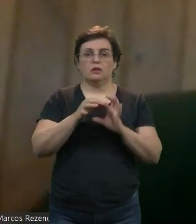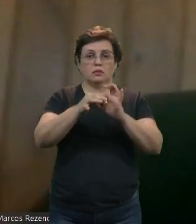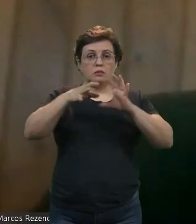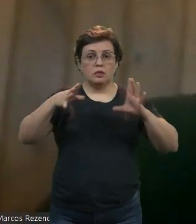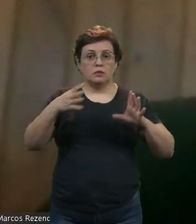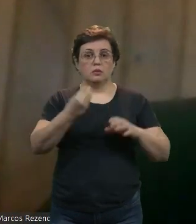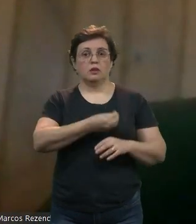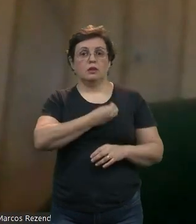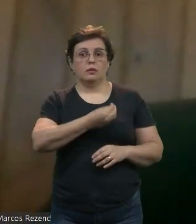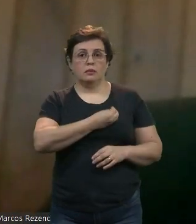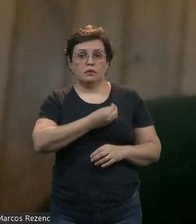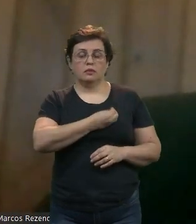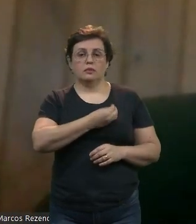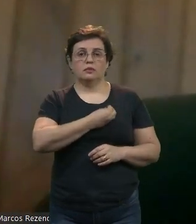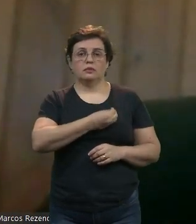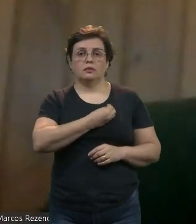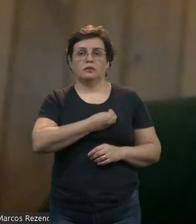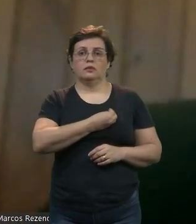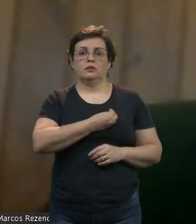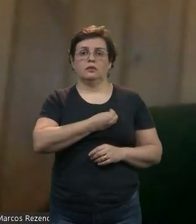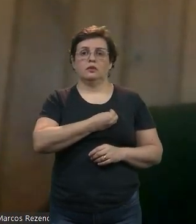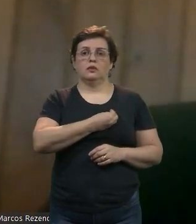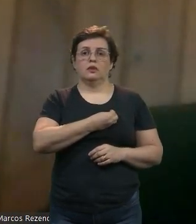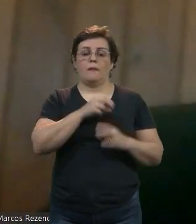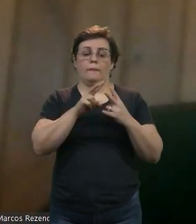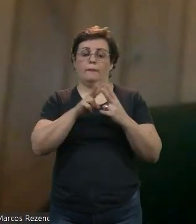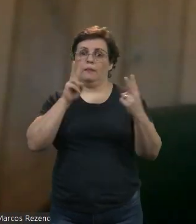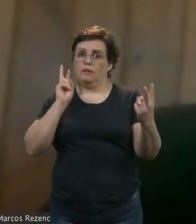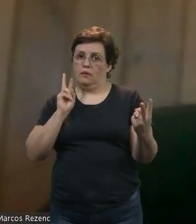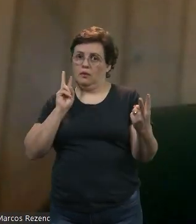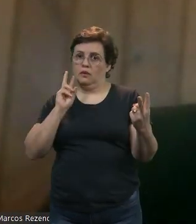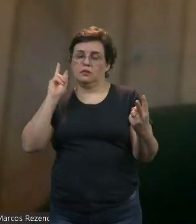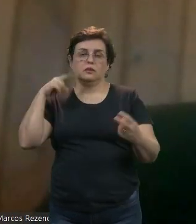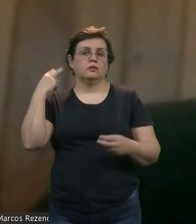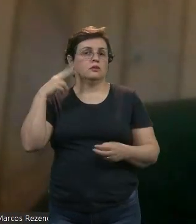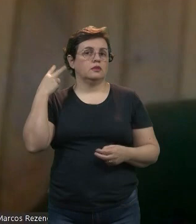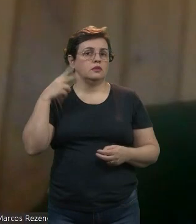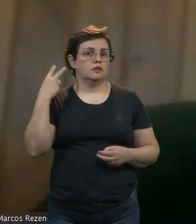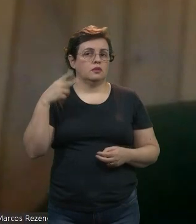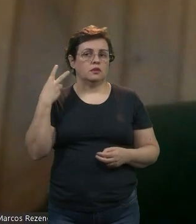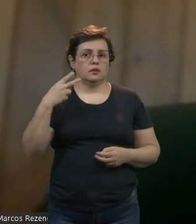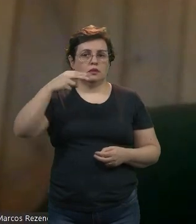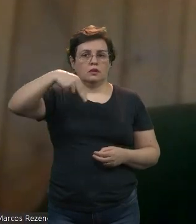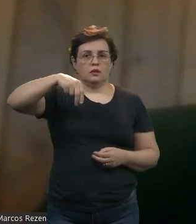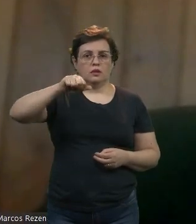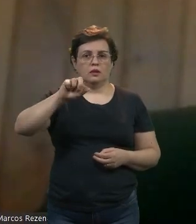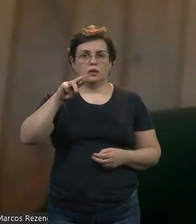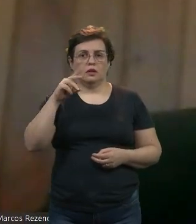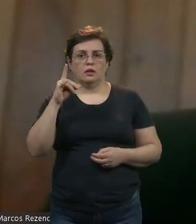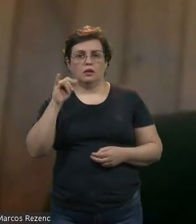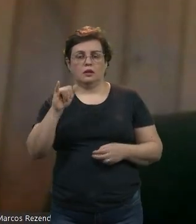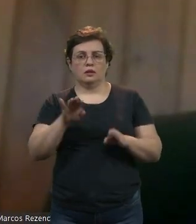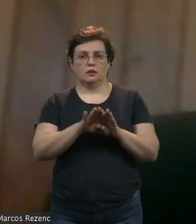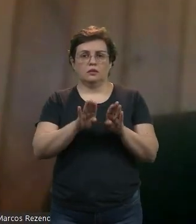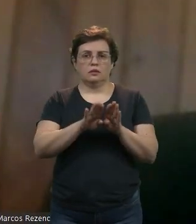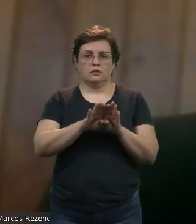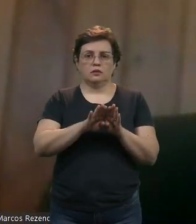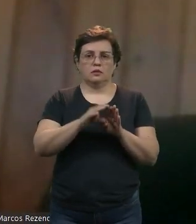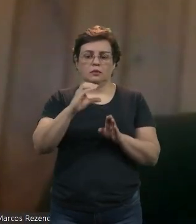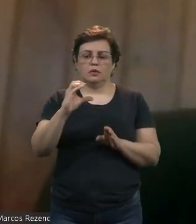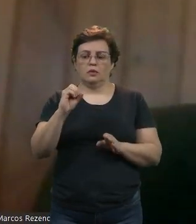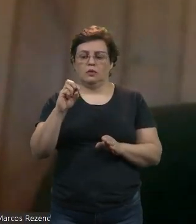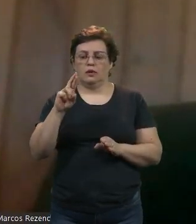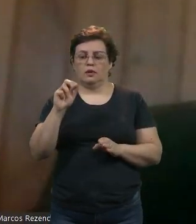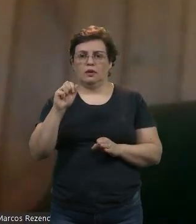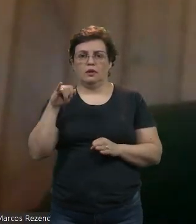a participação de forma remota dos vereadores Luiz Eduardo Nardi e vereador professor Mário Coraini